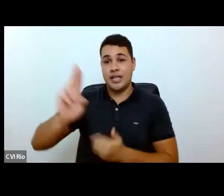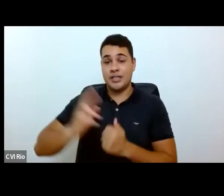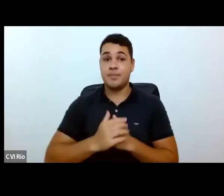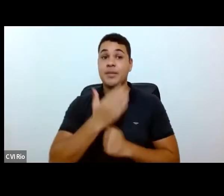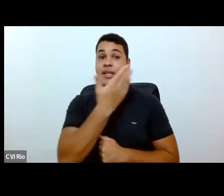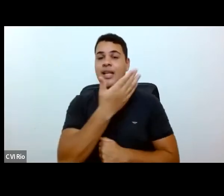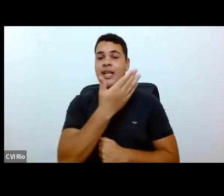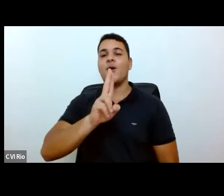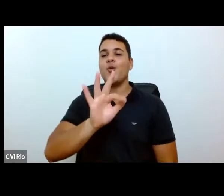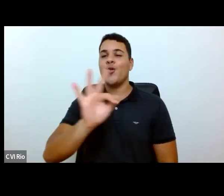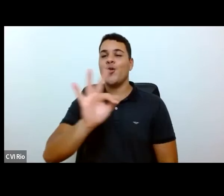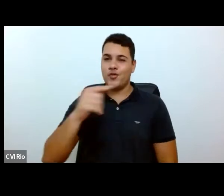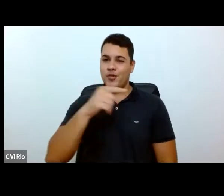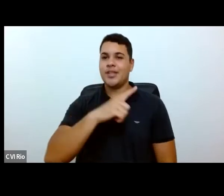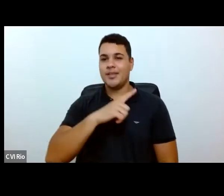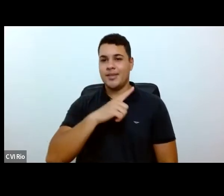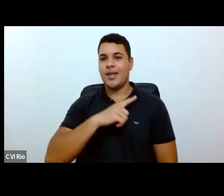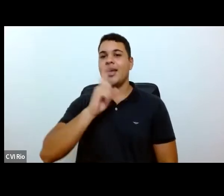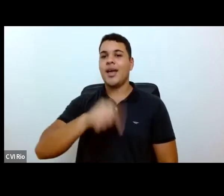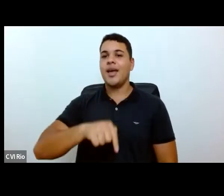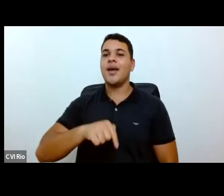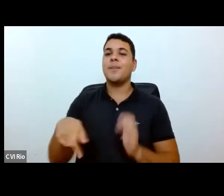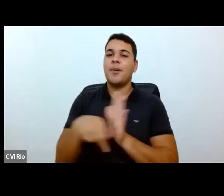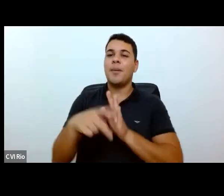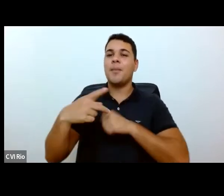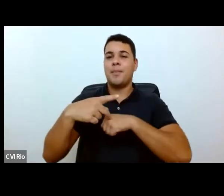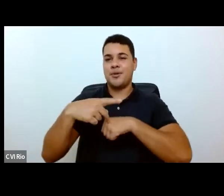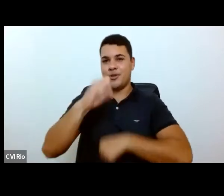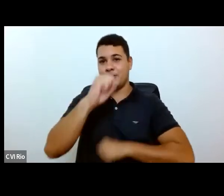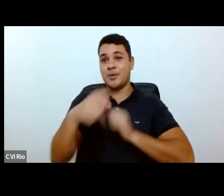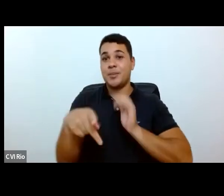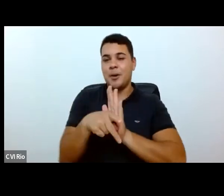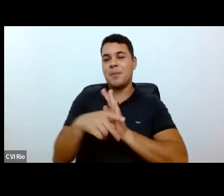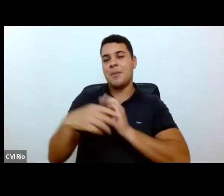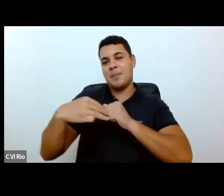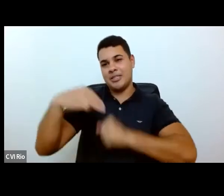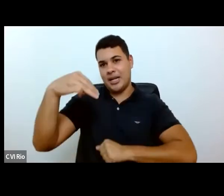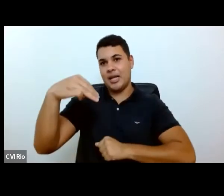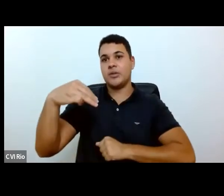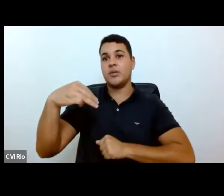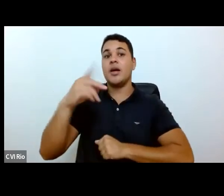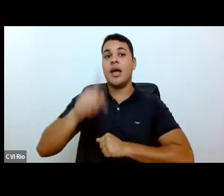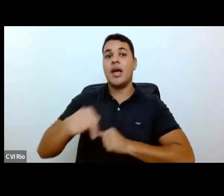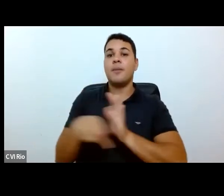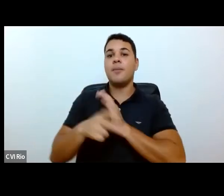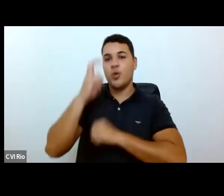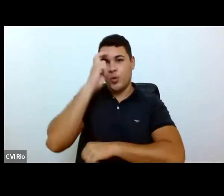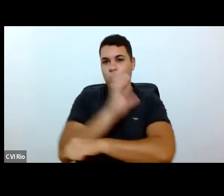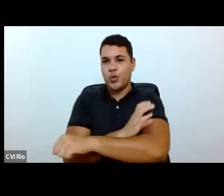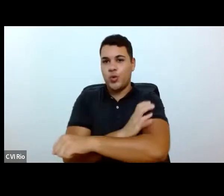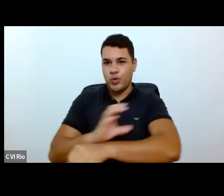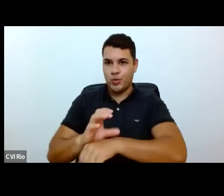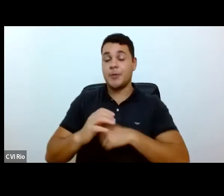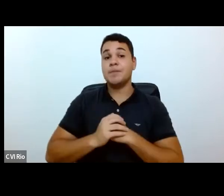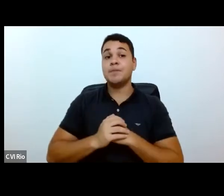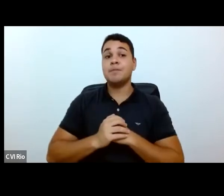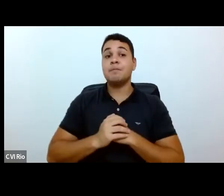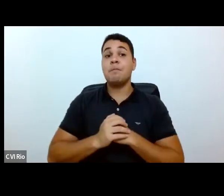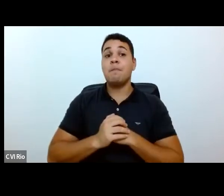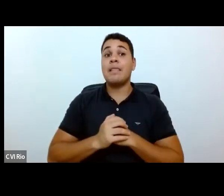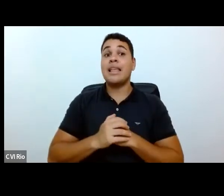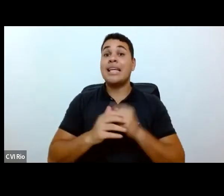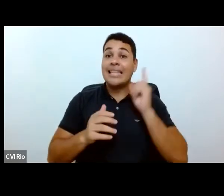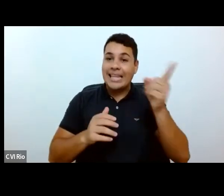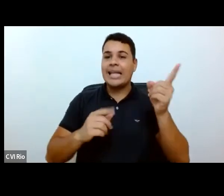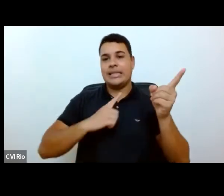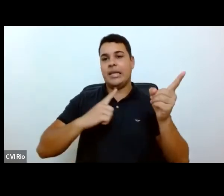de pós-graduação em cultura e territorialidade, o mestrado, eu fiz o mestrado, né, concluí meu mestrado ano passado, em